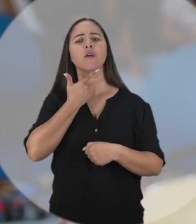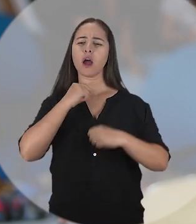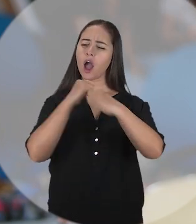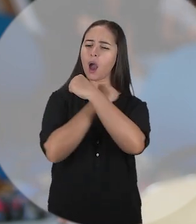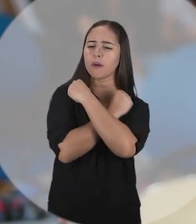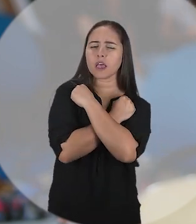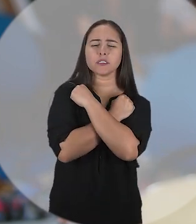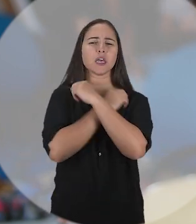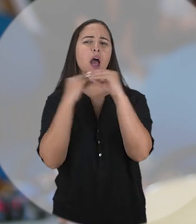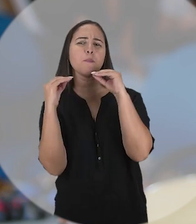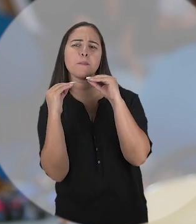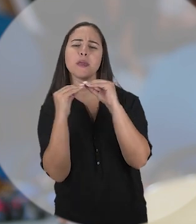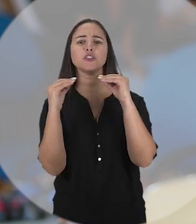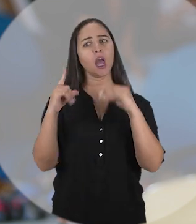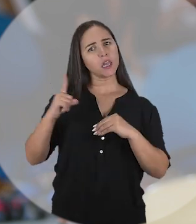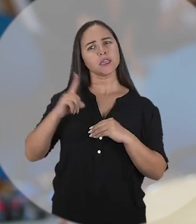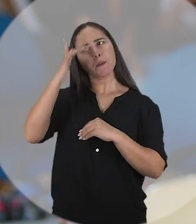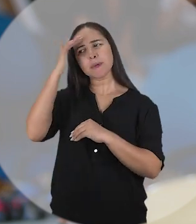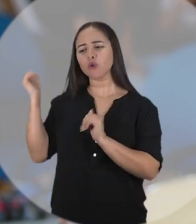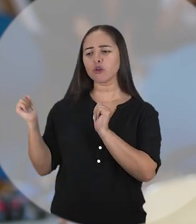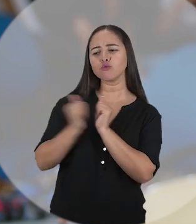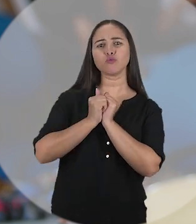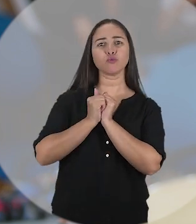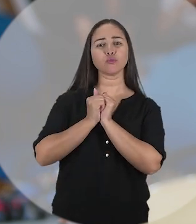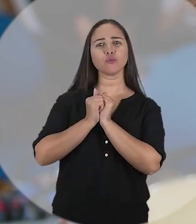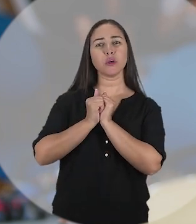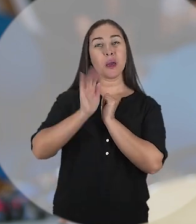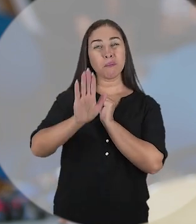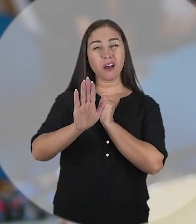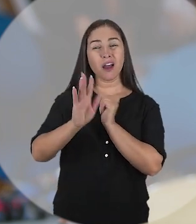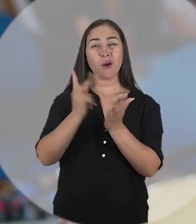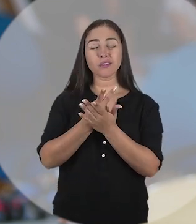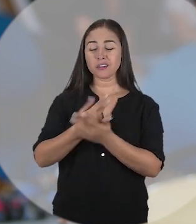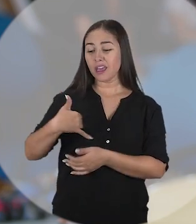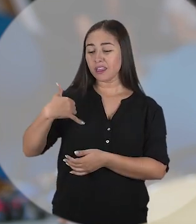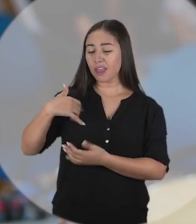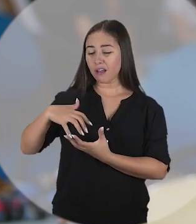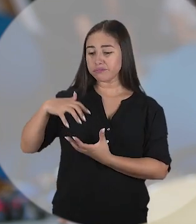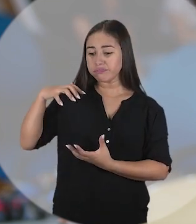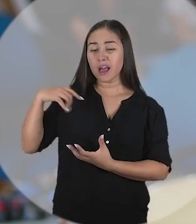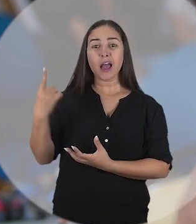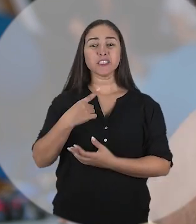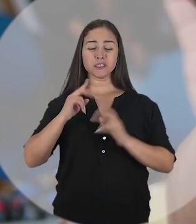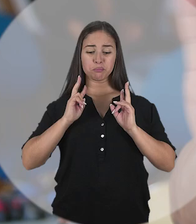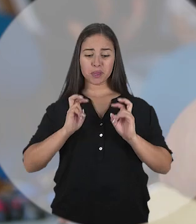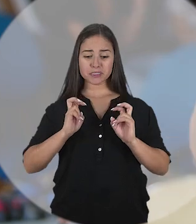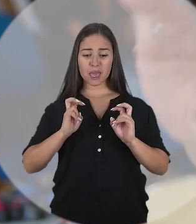abraçar, beijar, ter uma companheira. Mas quando chega uma certa idade, a gente vê que a gente é um